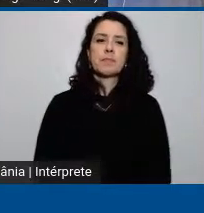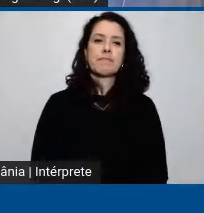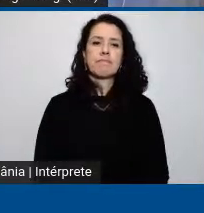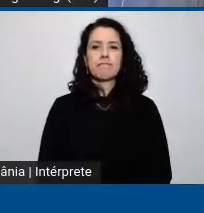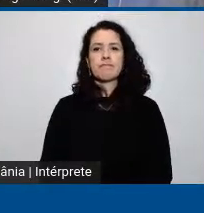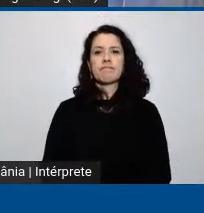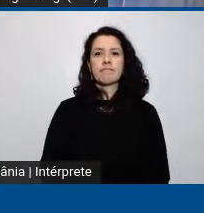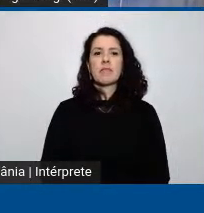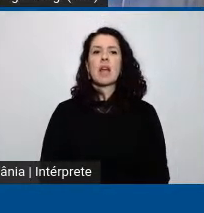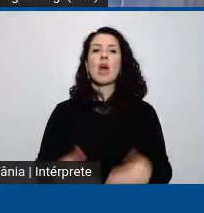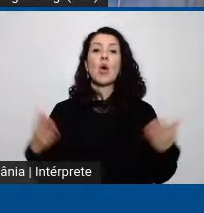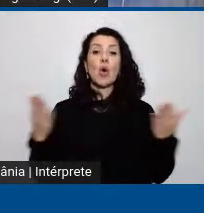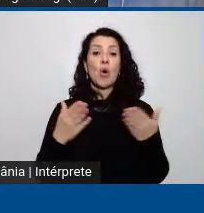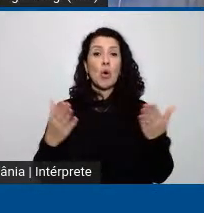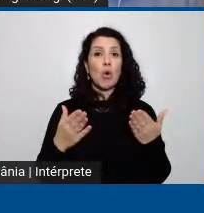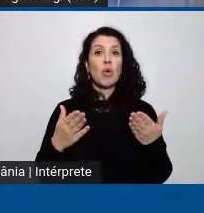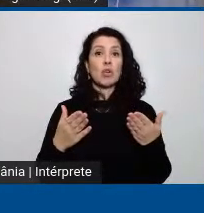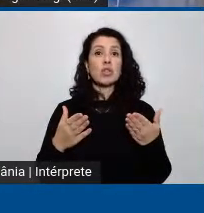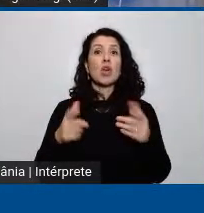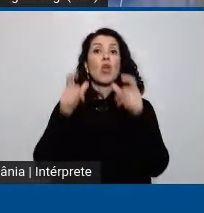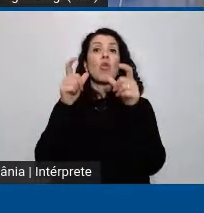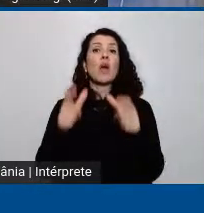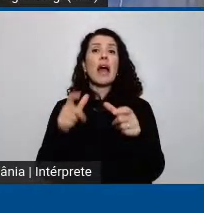hoje se encontra preservado